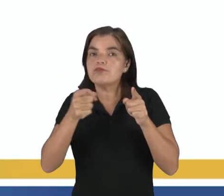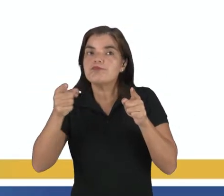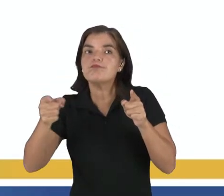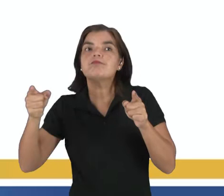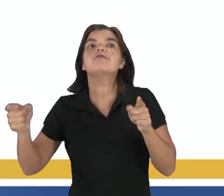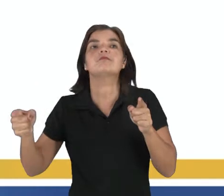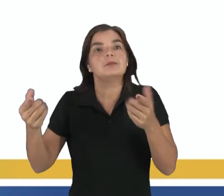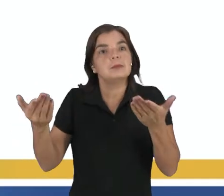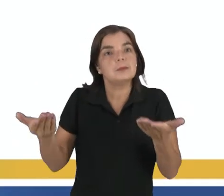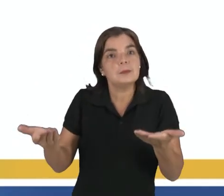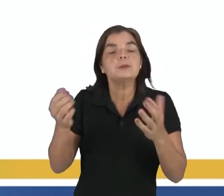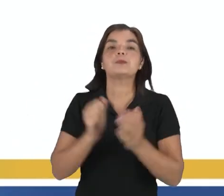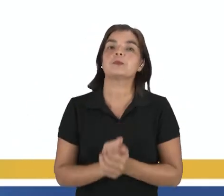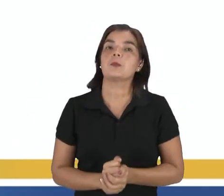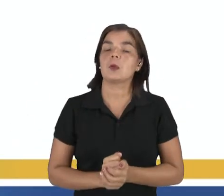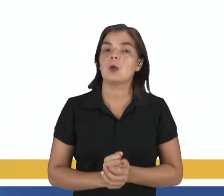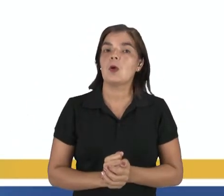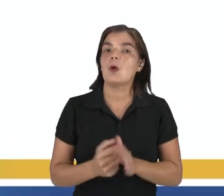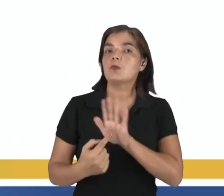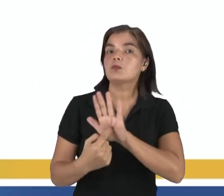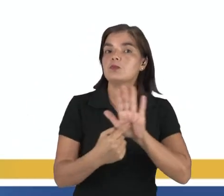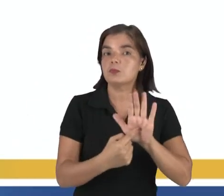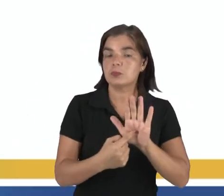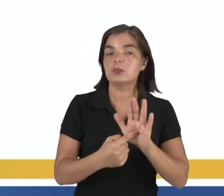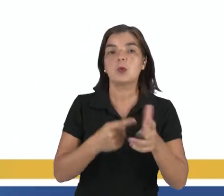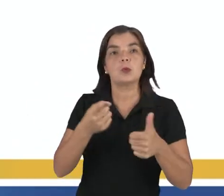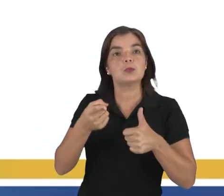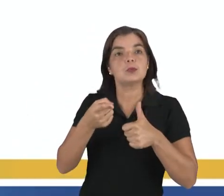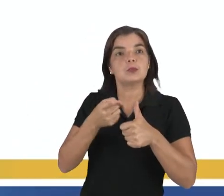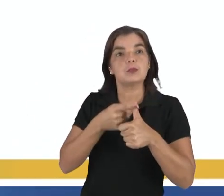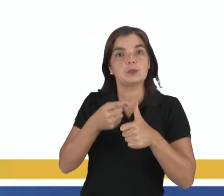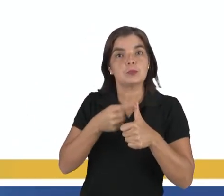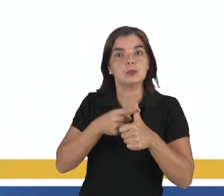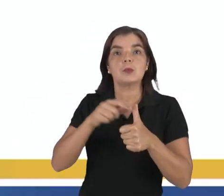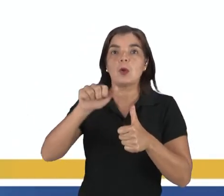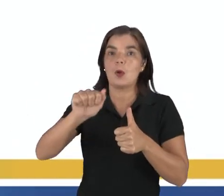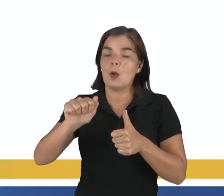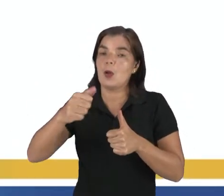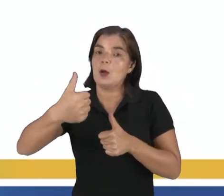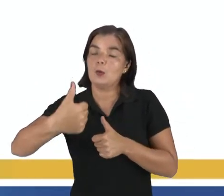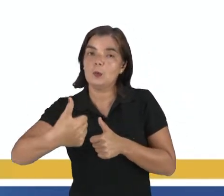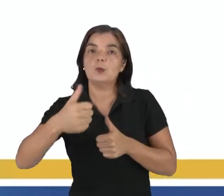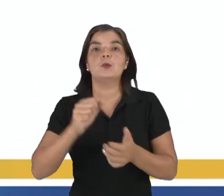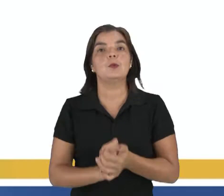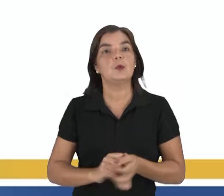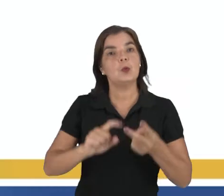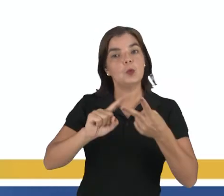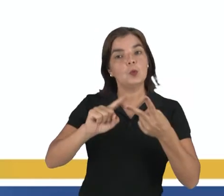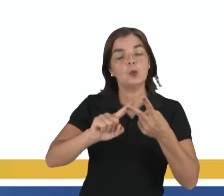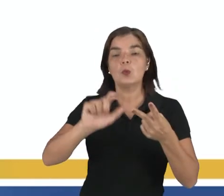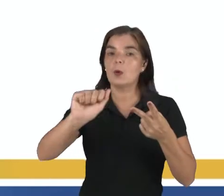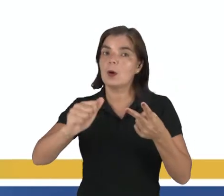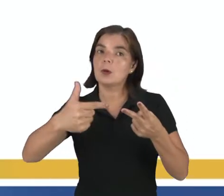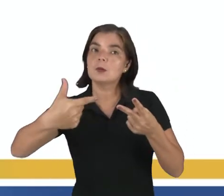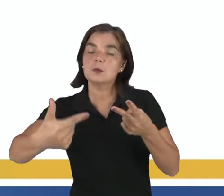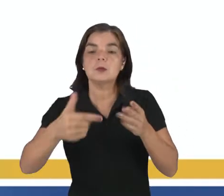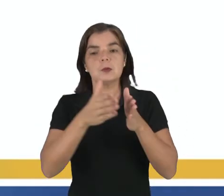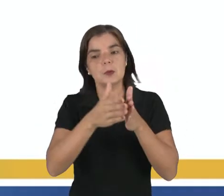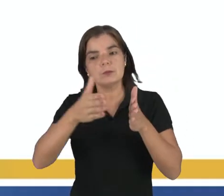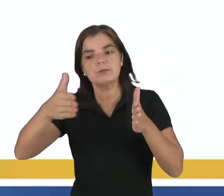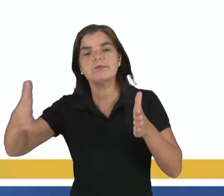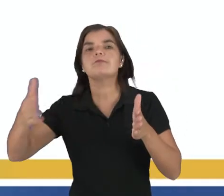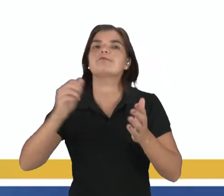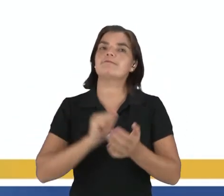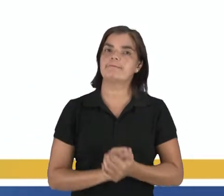sequência. Desse modo, o termo é indicado por a índice 1. O segundo é indicado pelo a índice 2. E